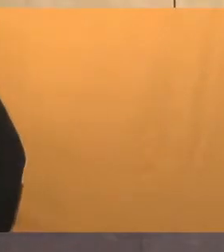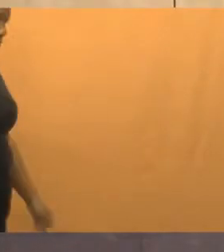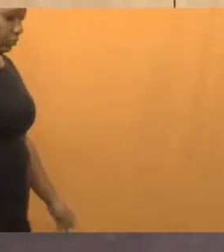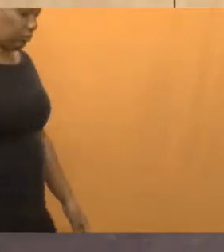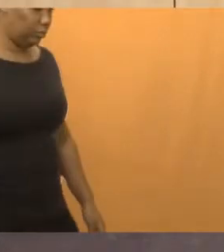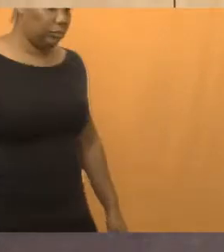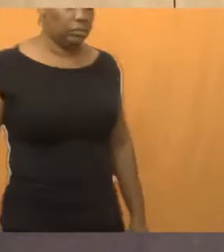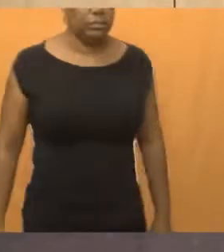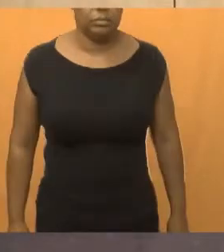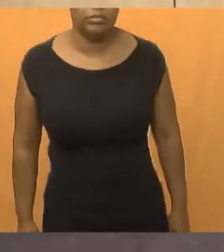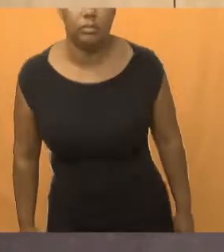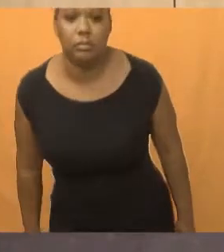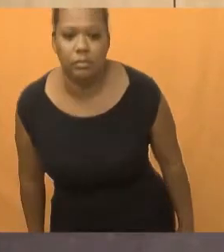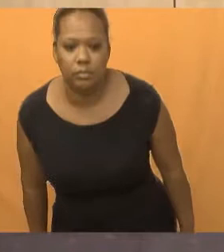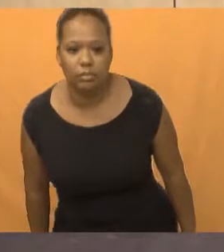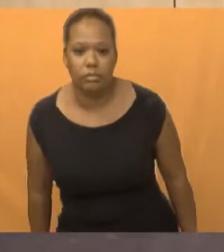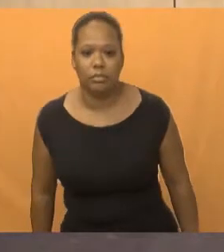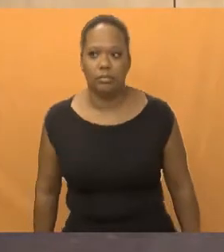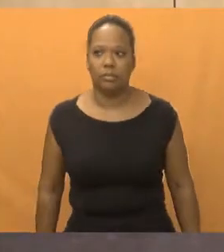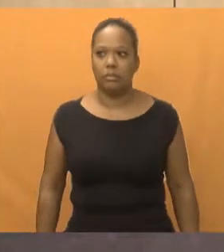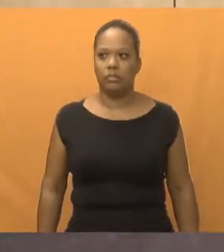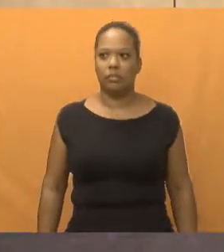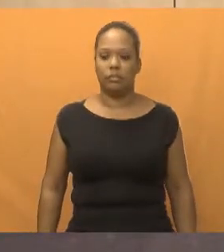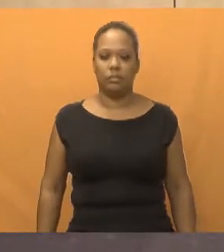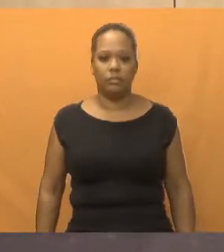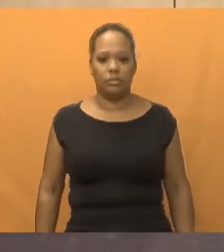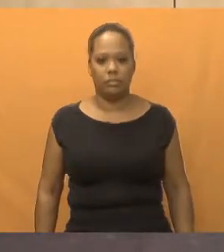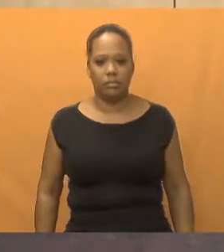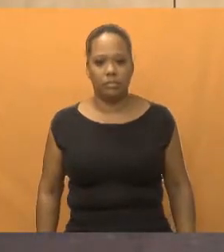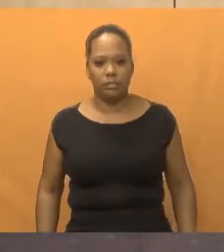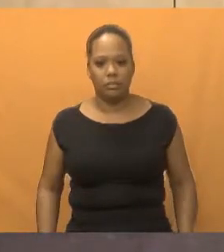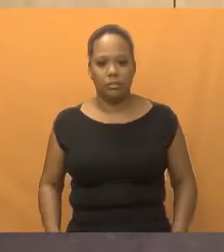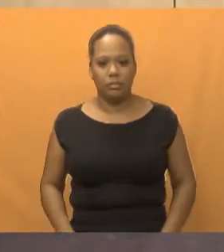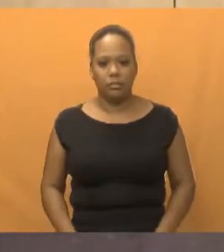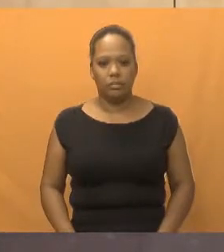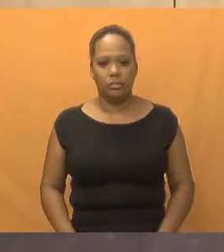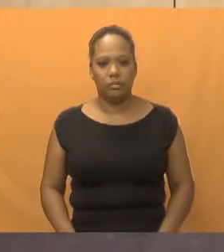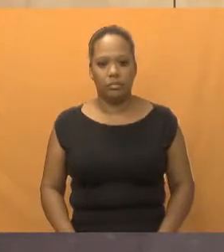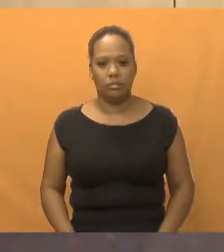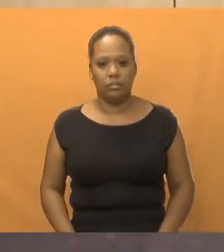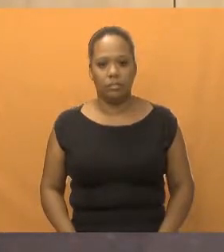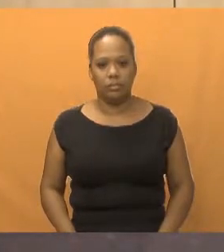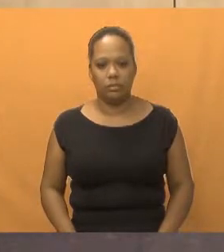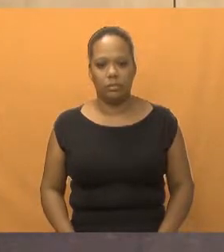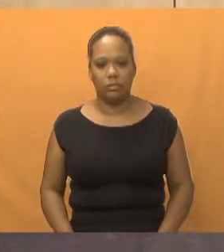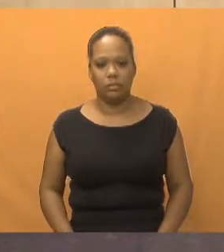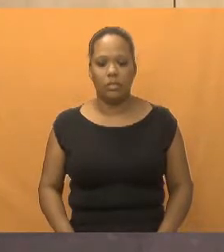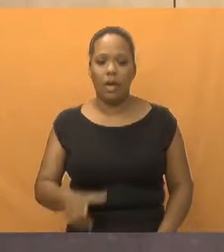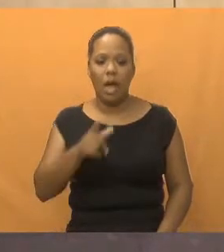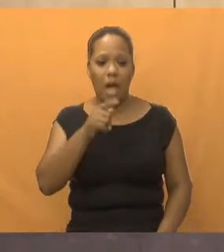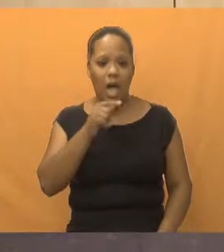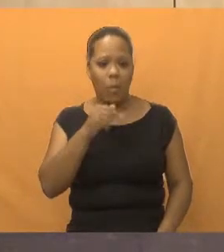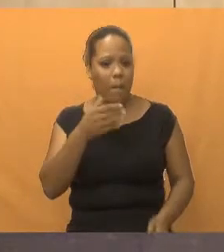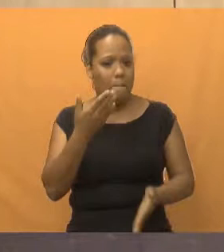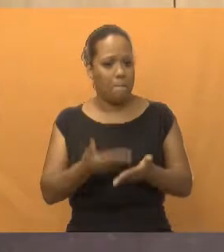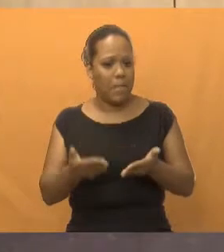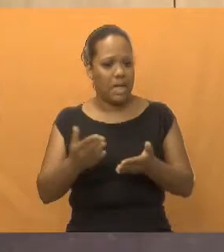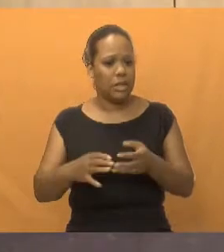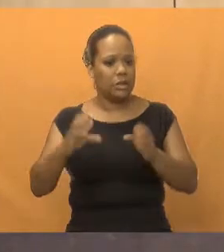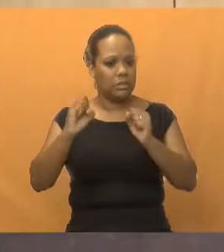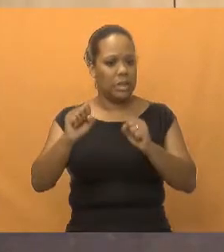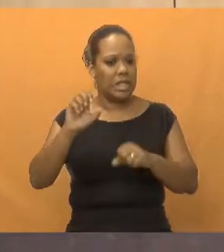sucateados. O trabalho que o SAI fez na Santa Casa, quanto de água era desperdiçada dentro do prédio da Santa Casa, o SAI foi